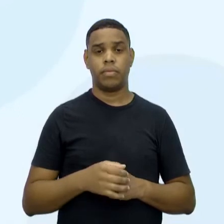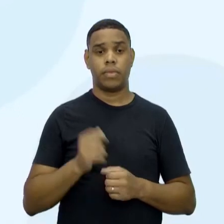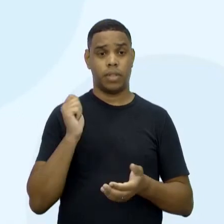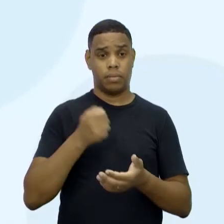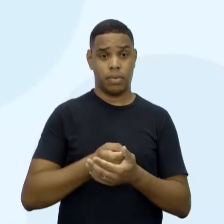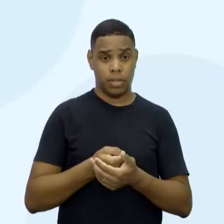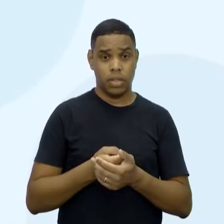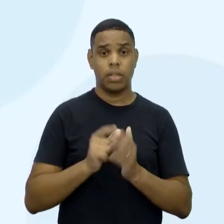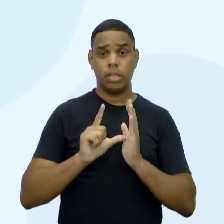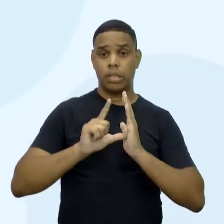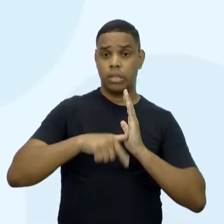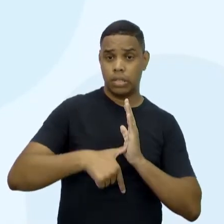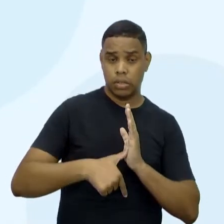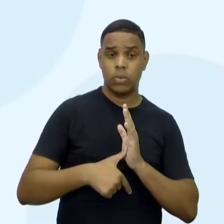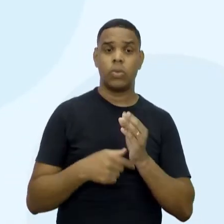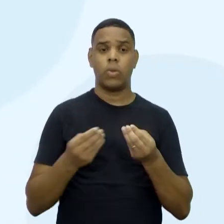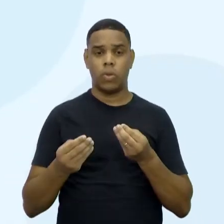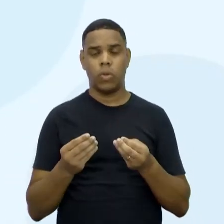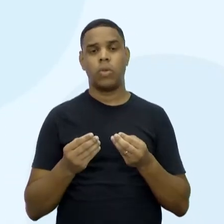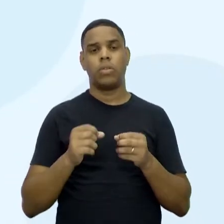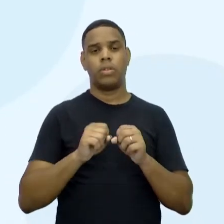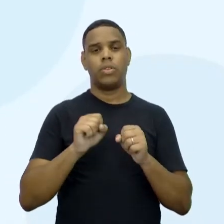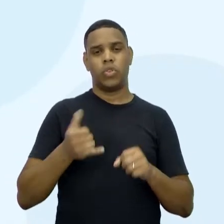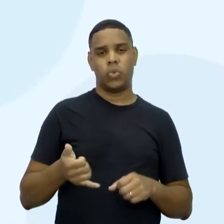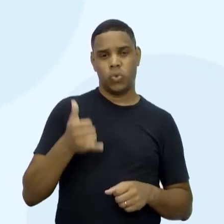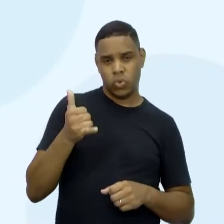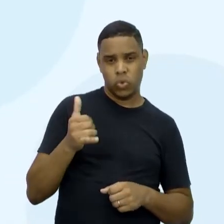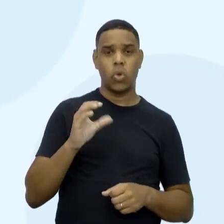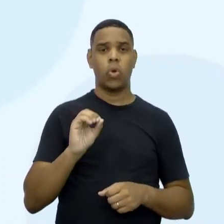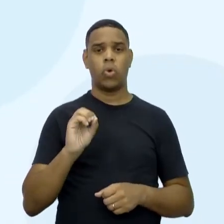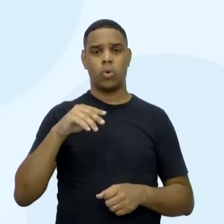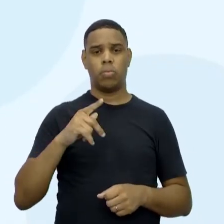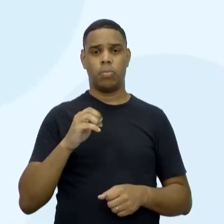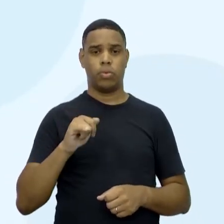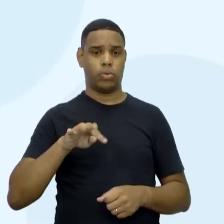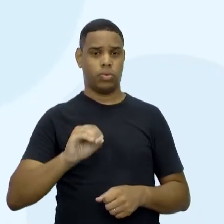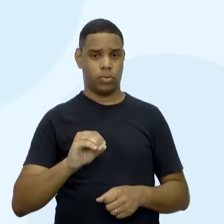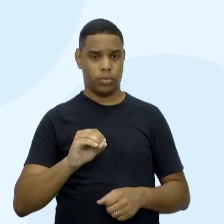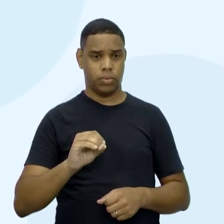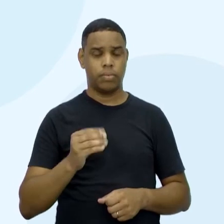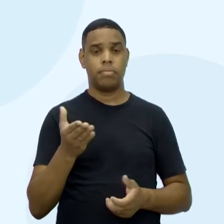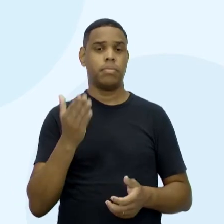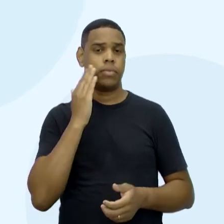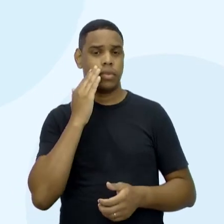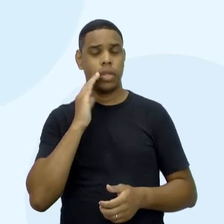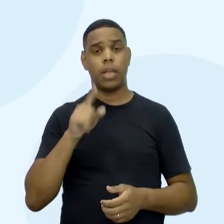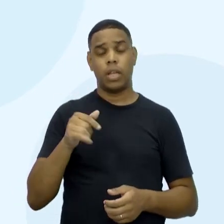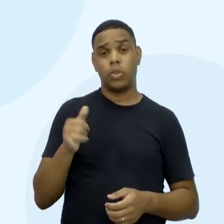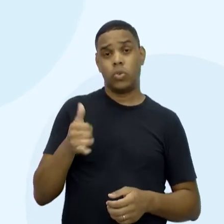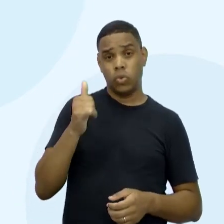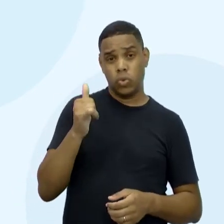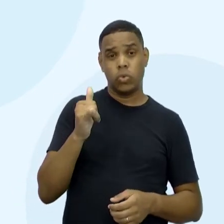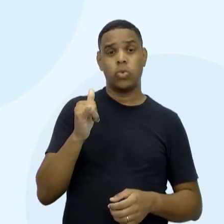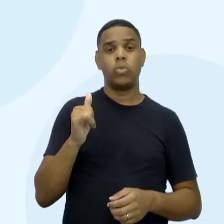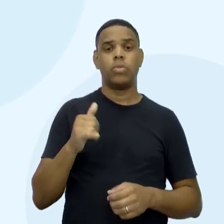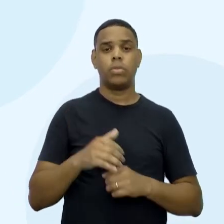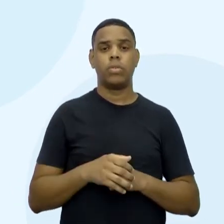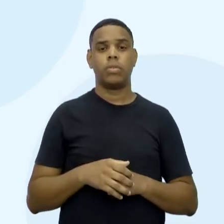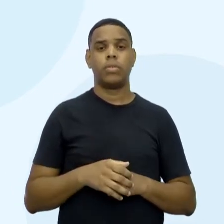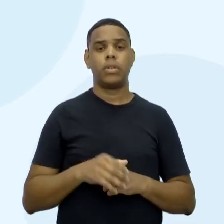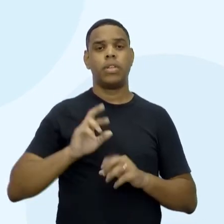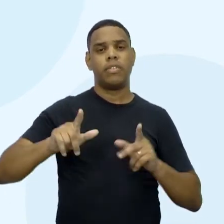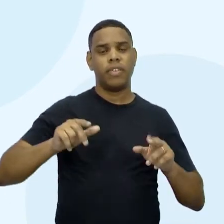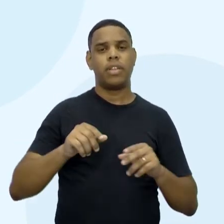pago pelo atraso do pagamento com base no sistema de juros, ele é composto, então é o juros que não é aquele